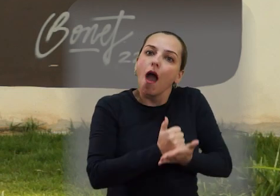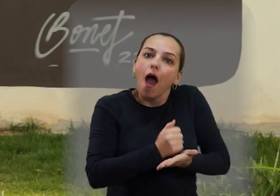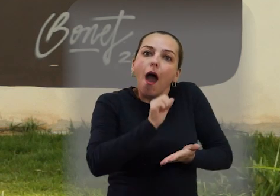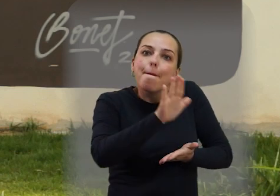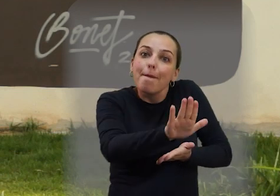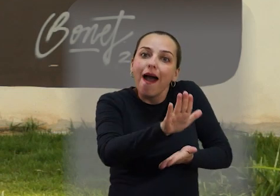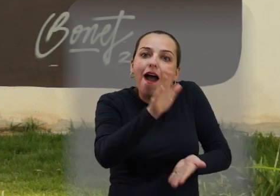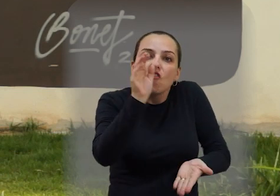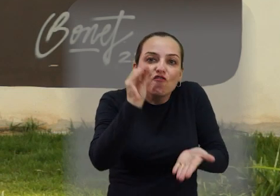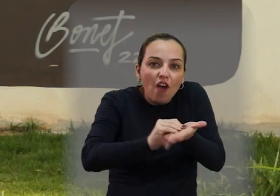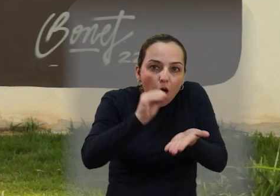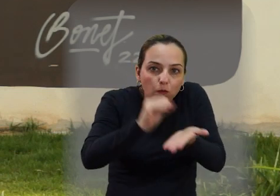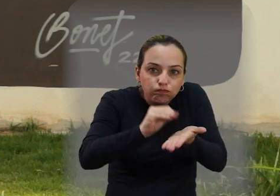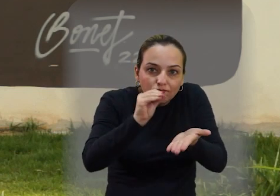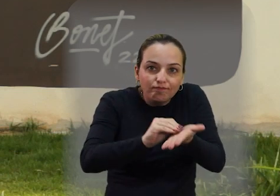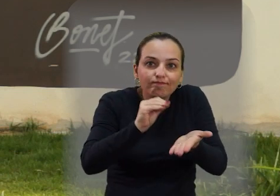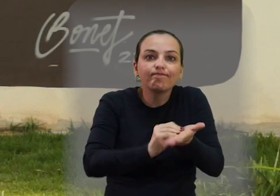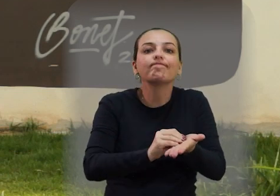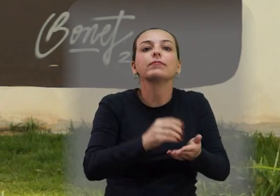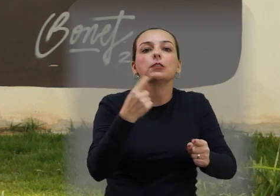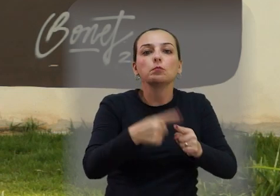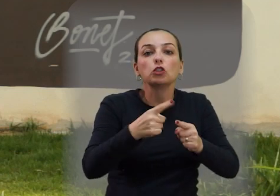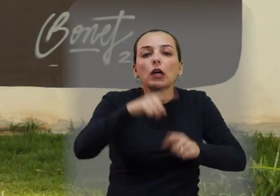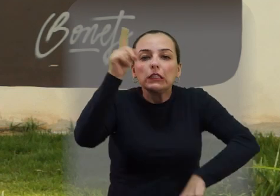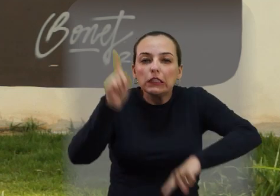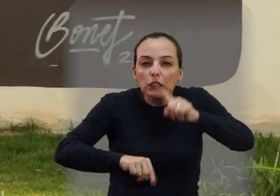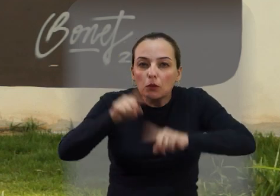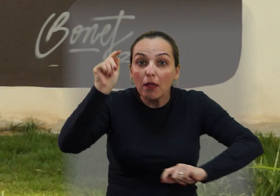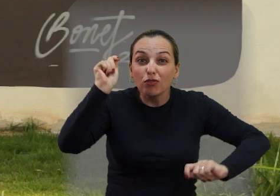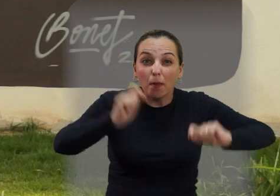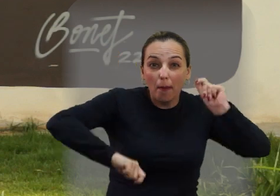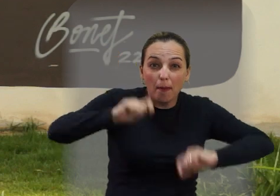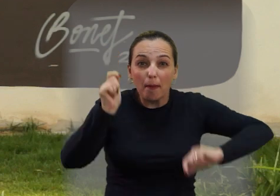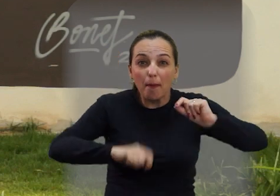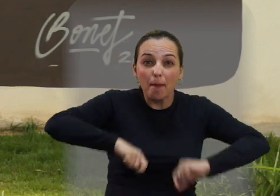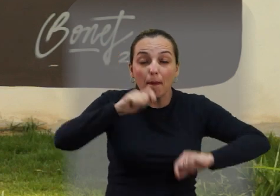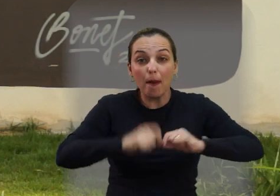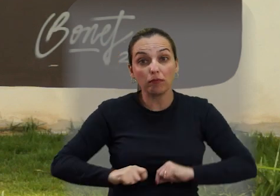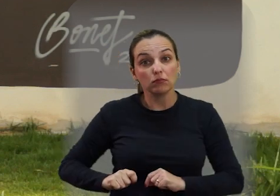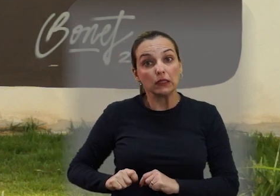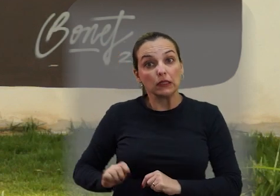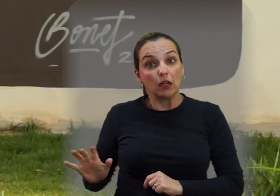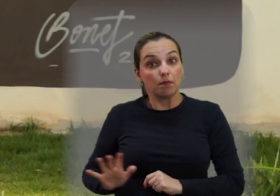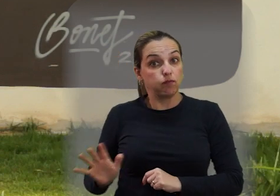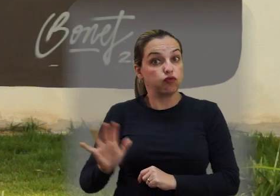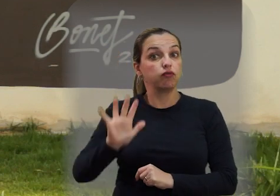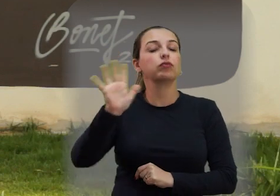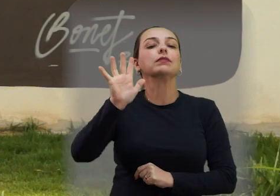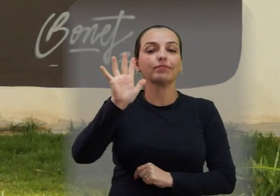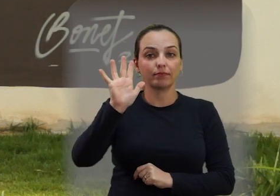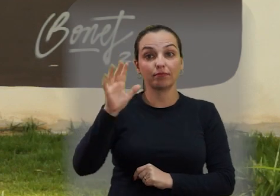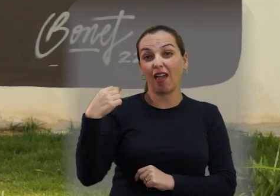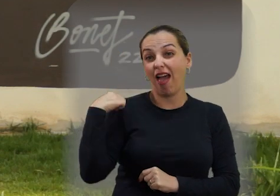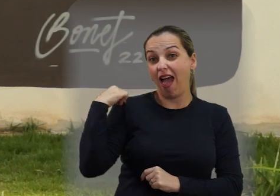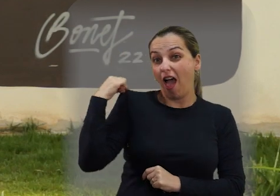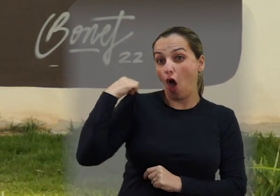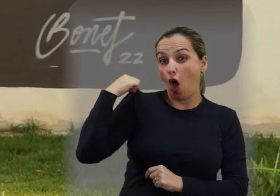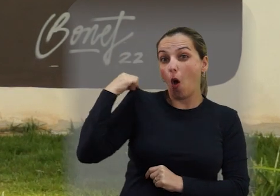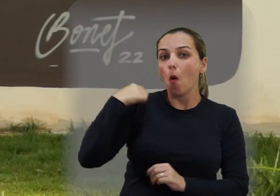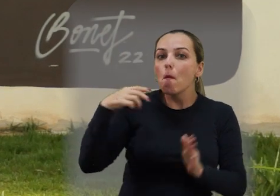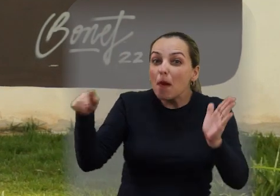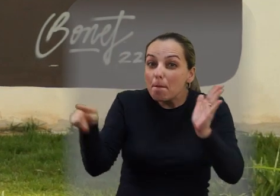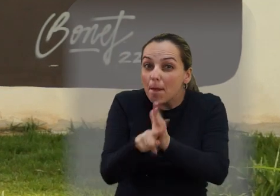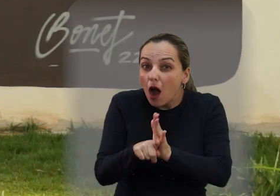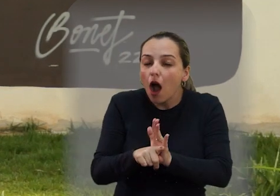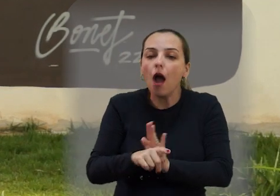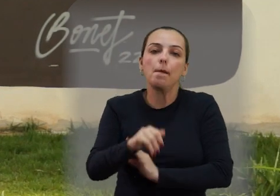que chegue um apoio, não vai ser suficiente. É um projeto que maracatu é caro. Né, tambores são caros, as